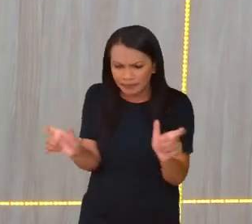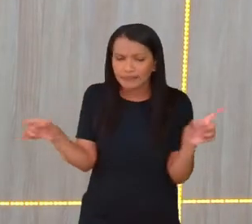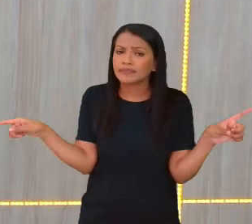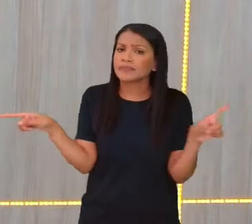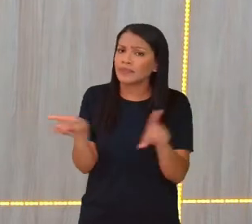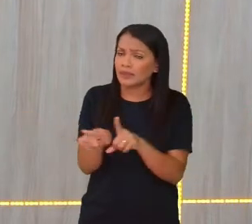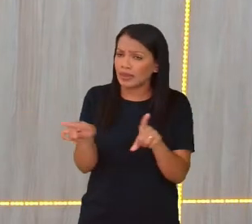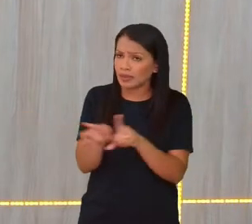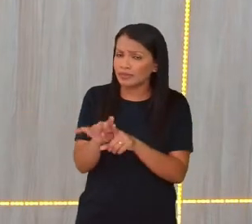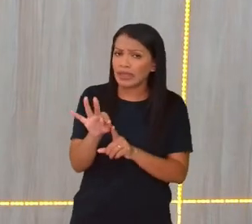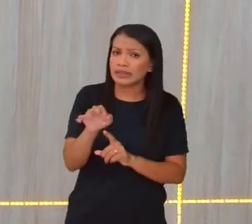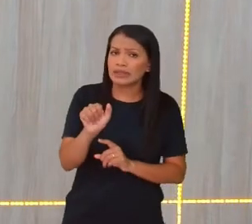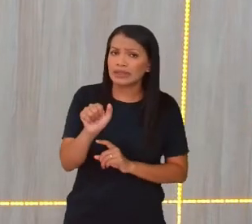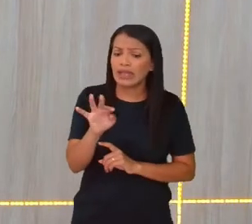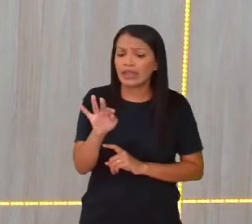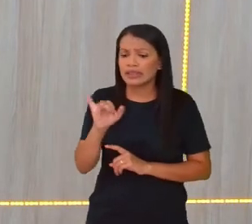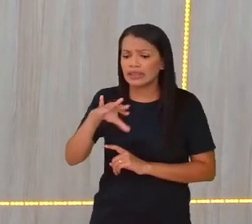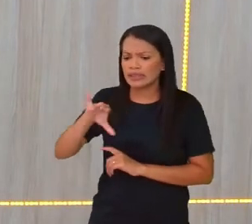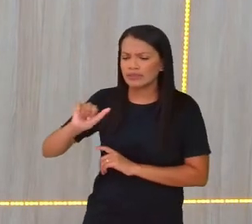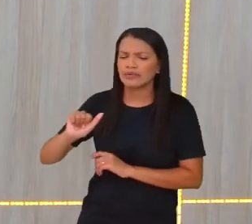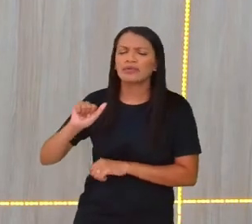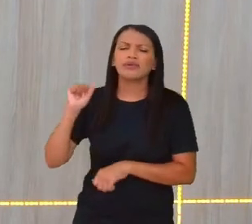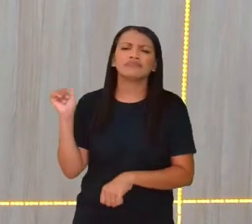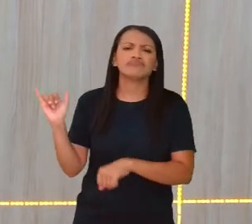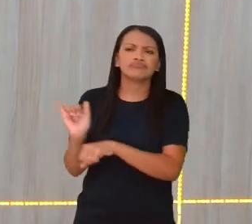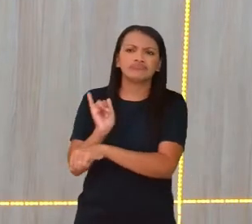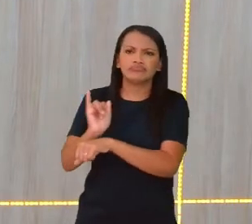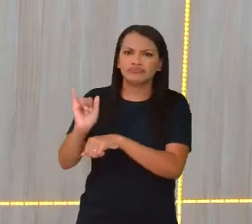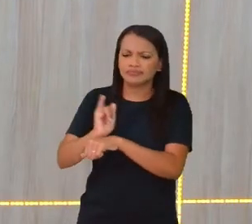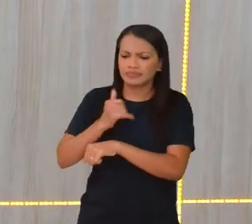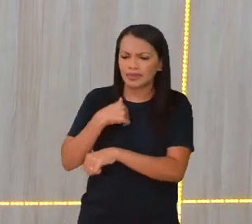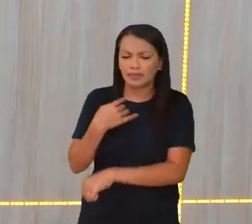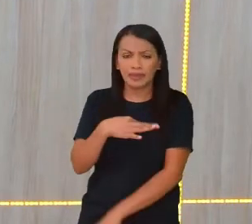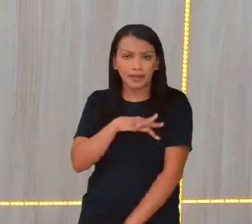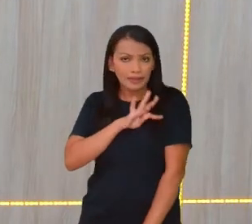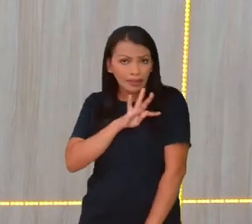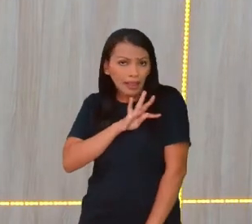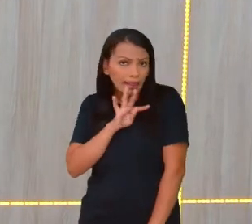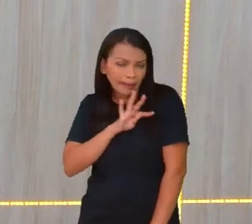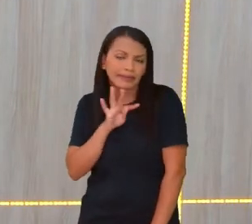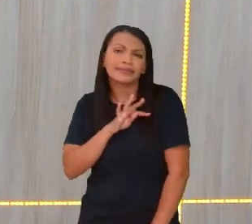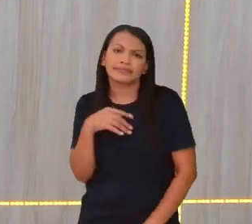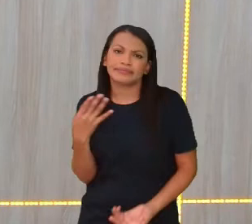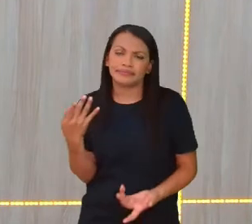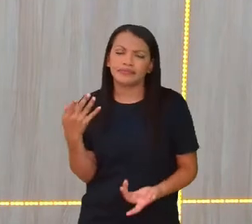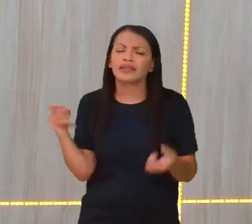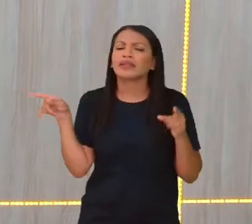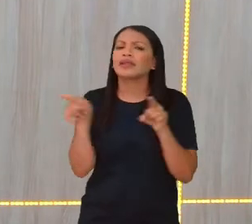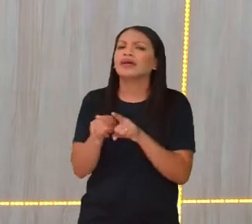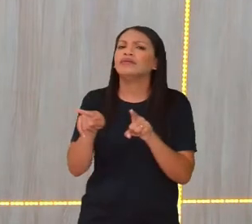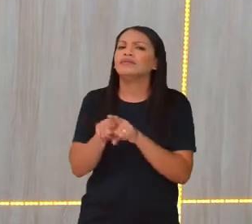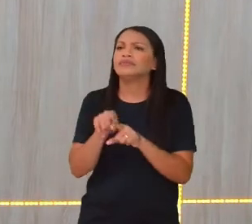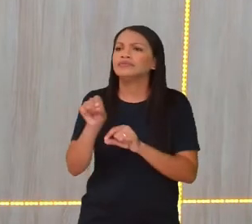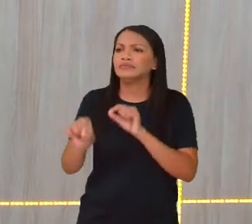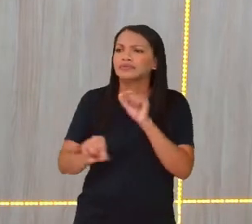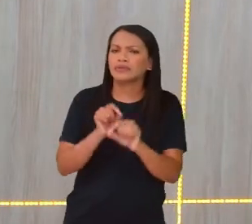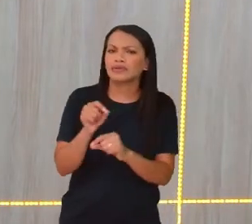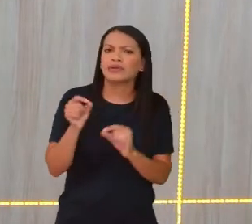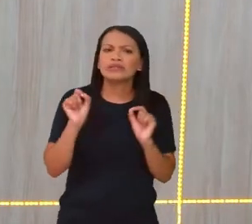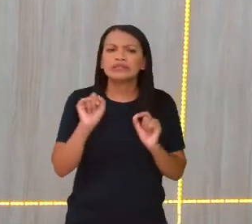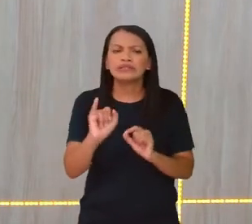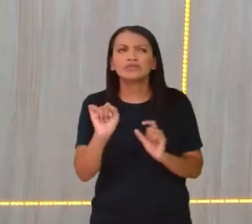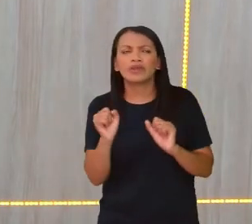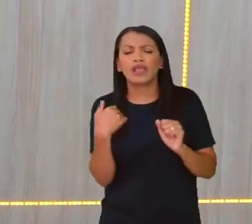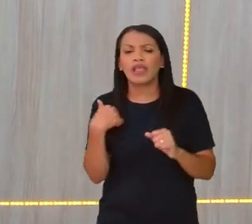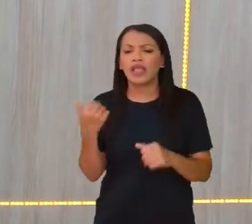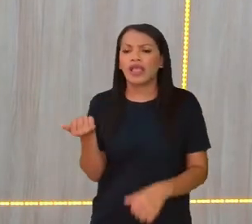parte da tática e das técnicas, tem a questão até do ser destro ou ser canhoto,